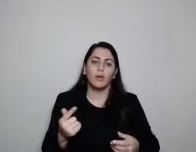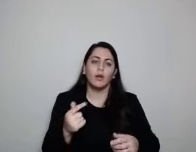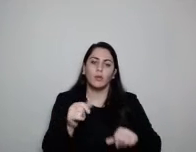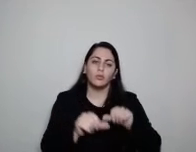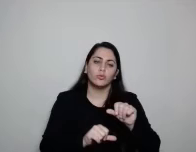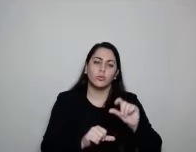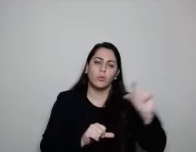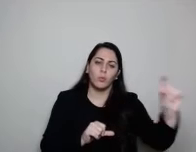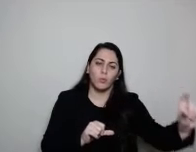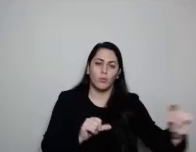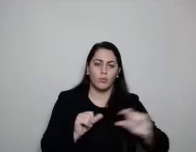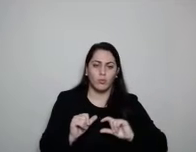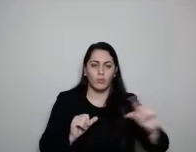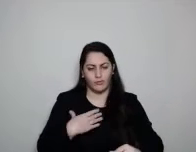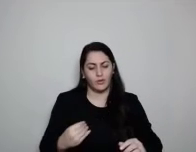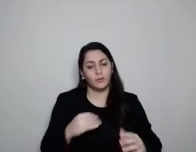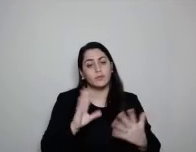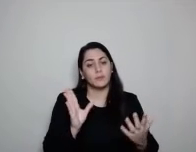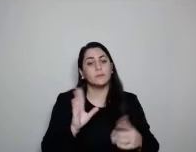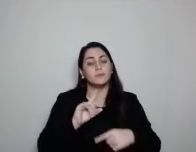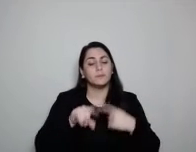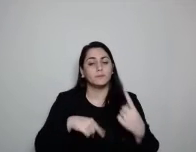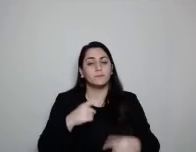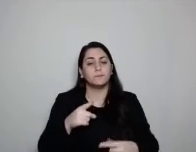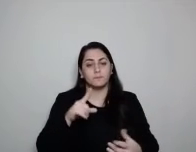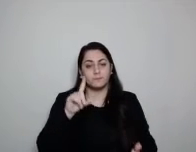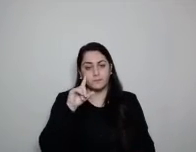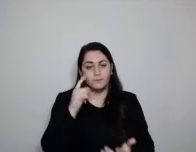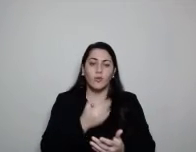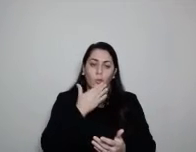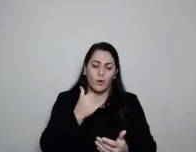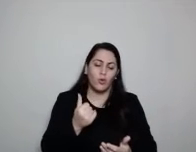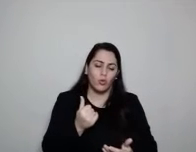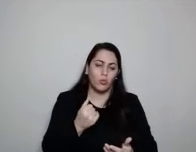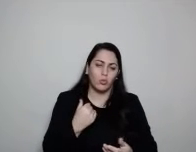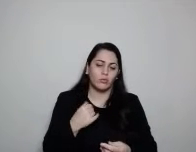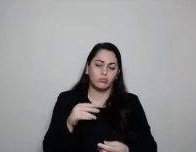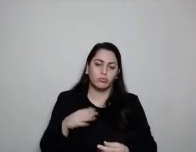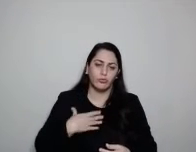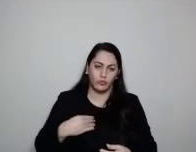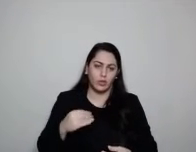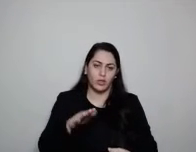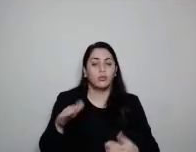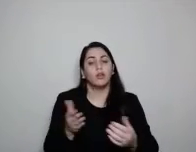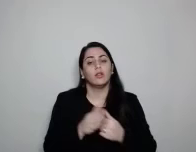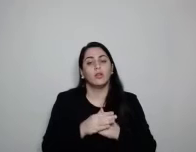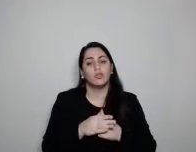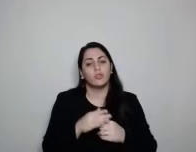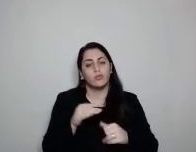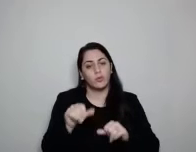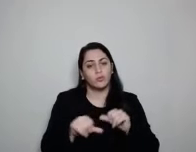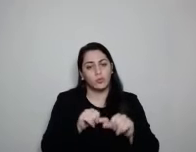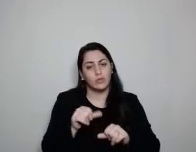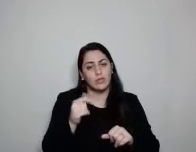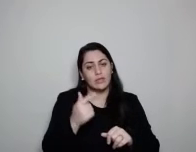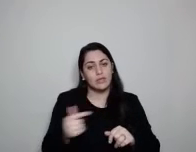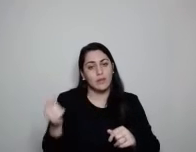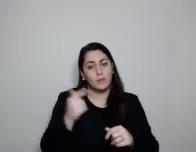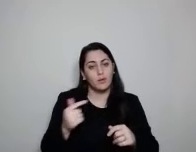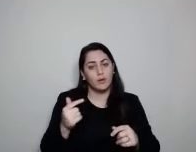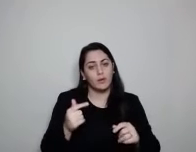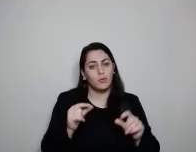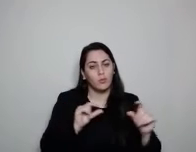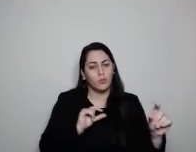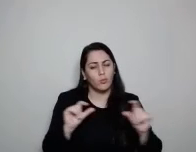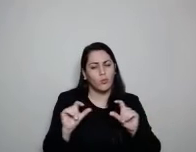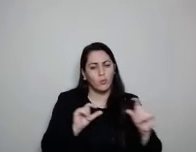assim se posicionou, entendendo ser o melhor para os filhos, e nós fizemos, então, essa alternância de semanas. Na